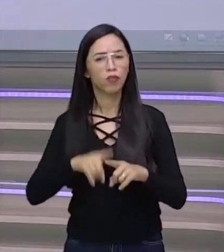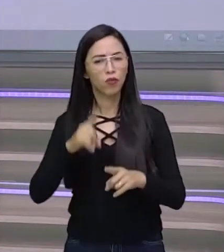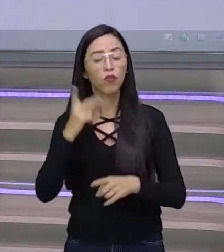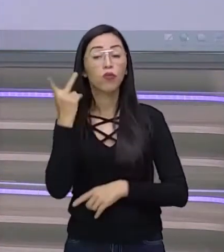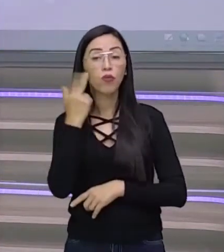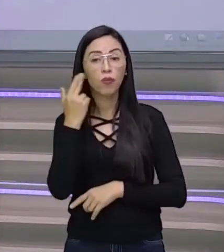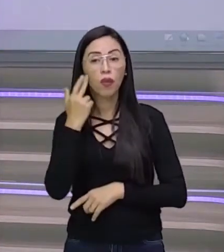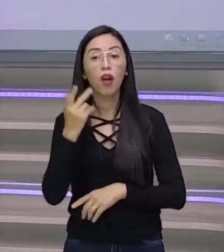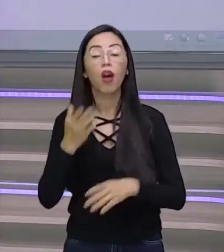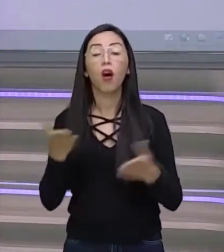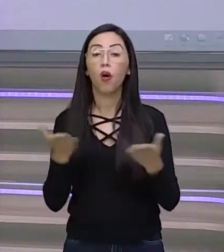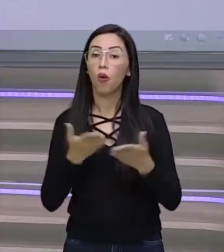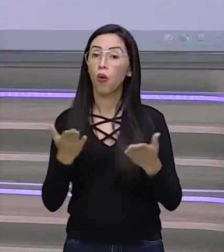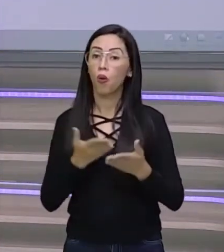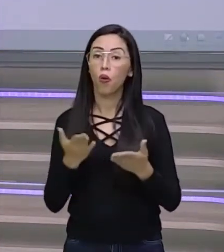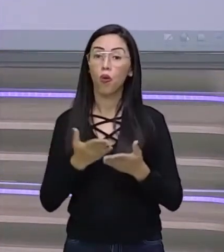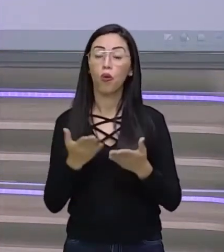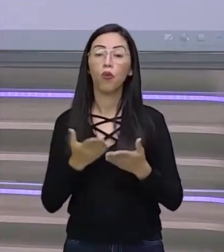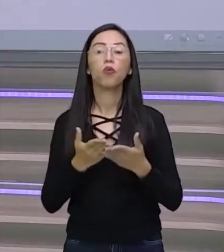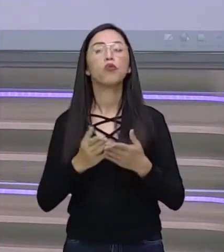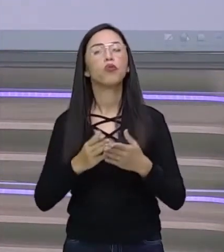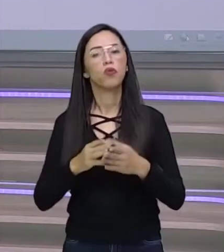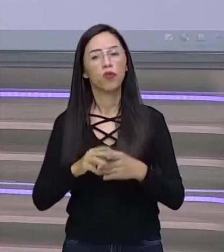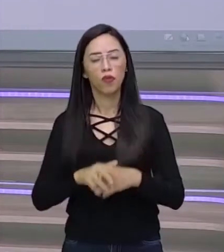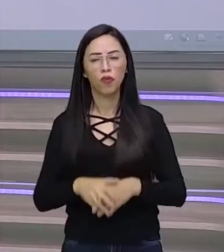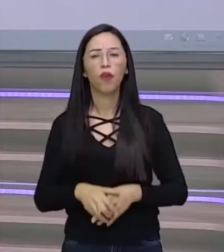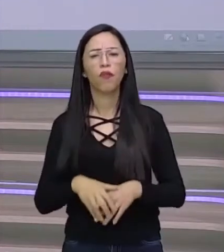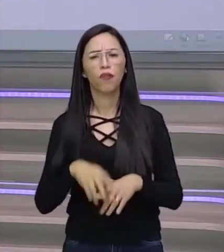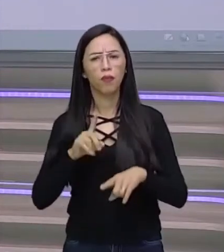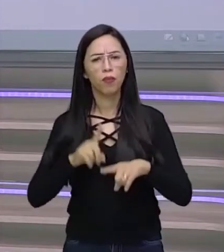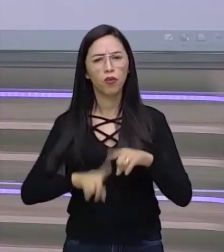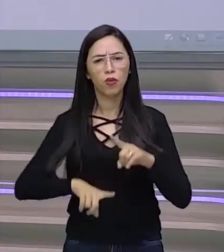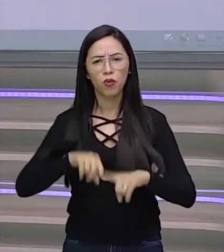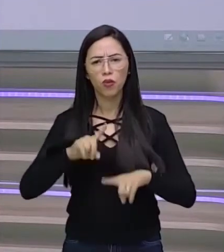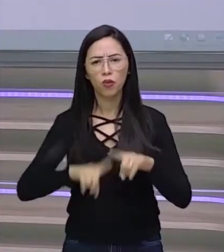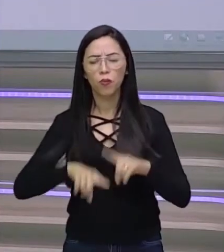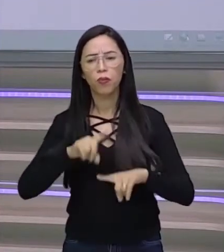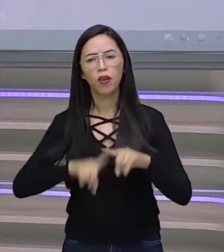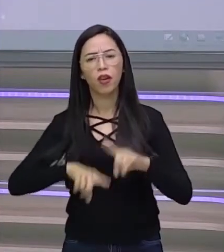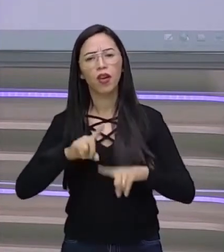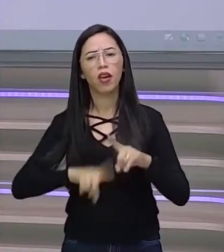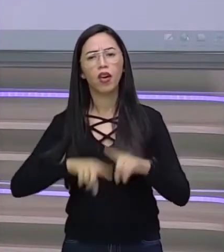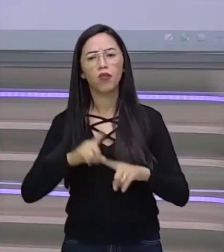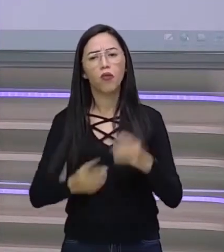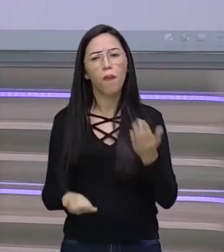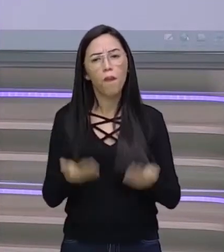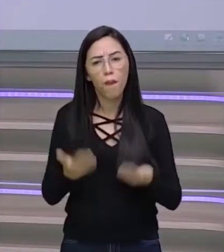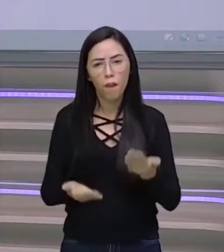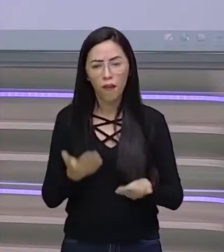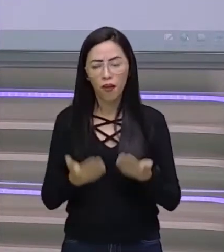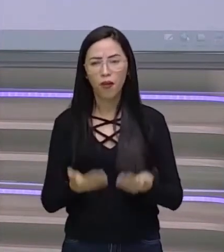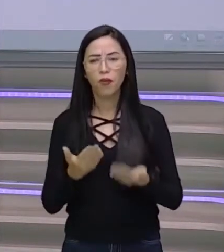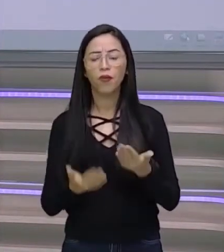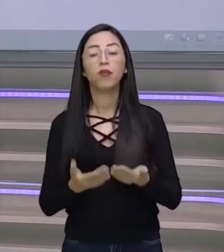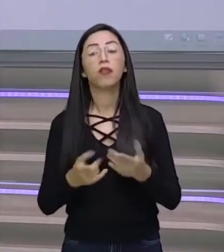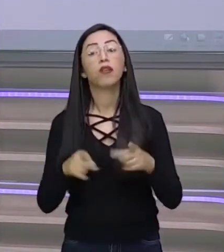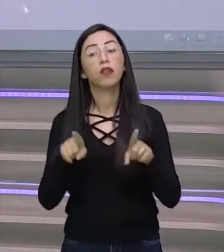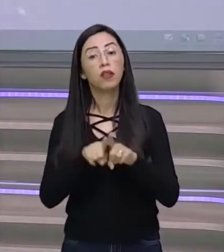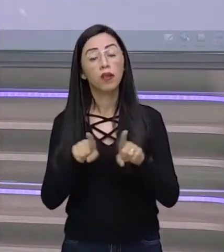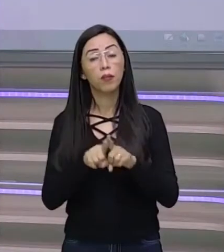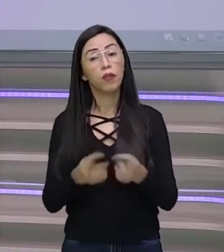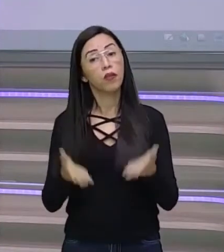instrumento de capacidade e de massa, medida de massa. Vamos utilizar na nossa aula e vamos